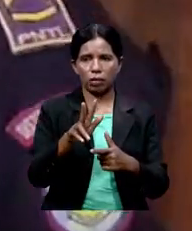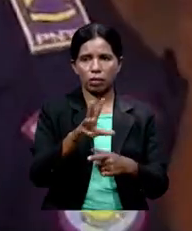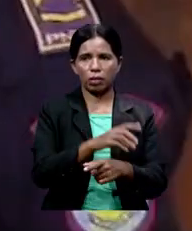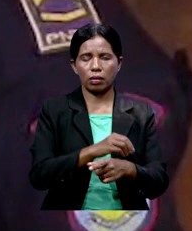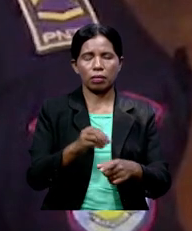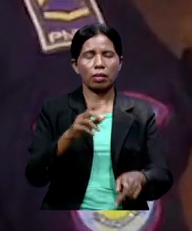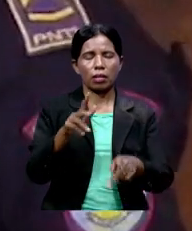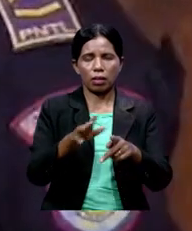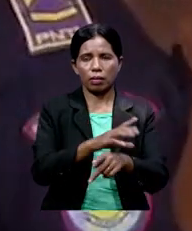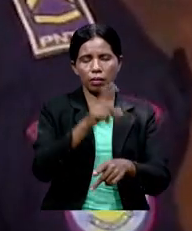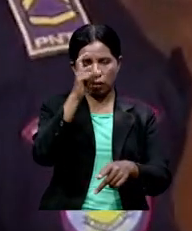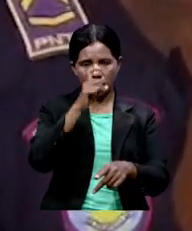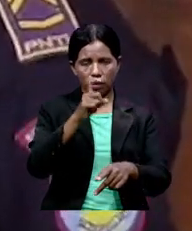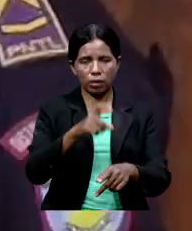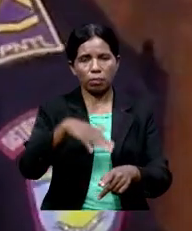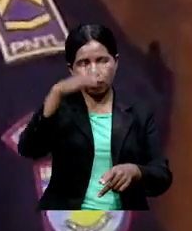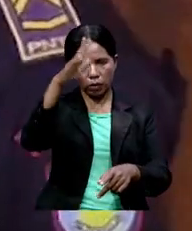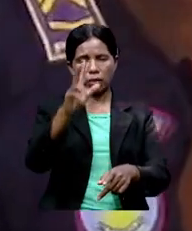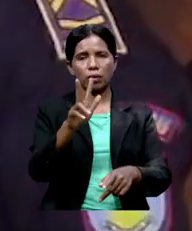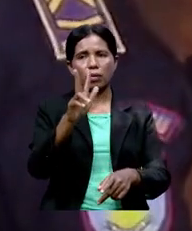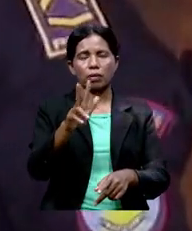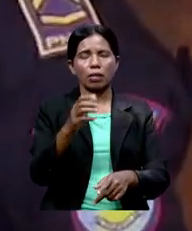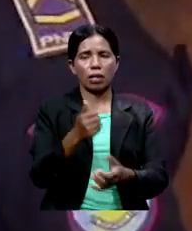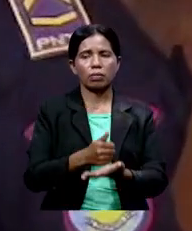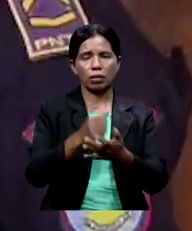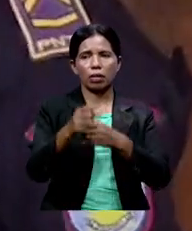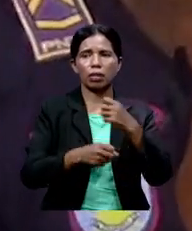minoridade caso da nema kami atene iha tina di kota